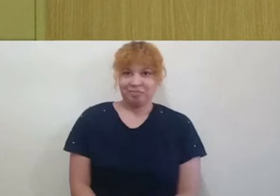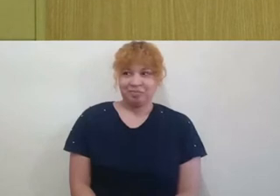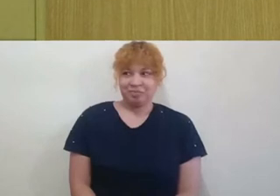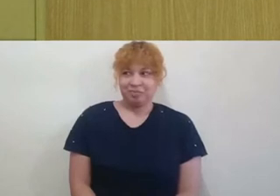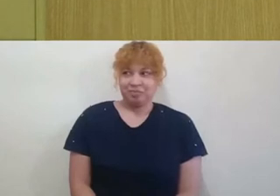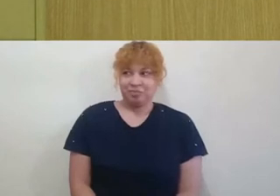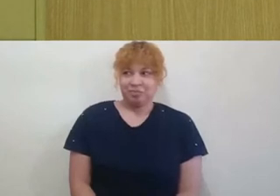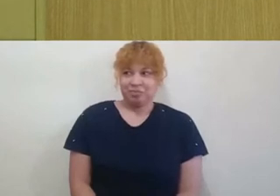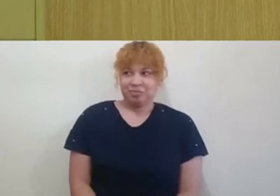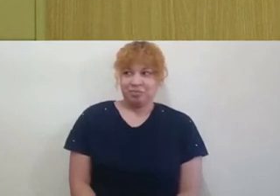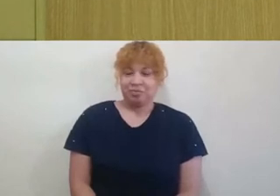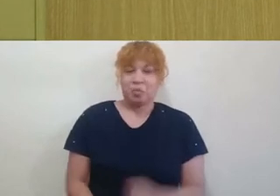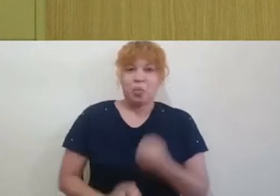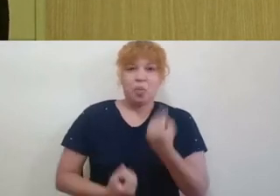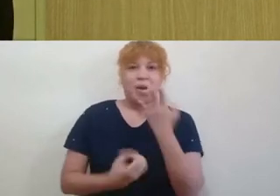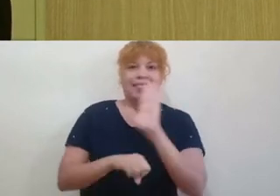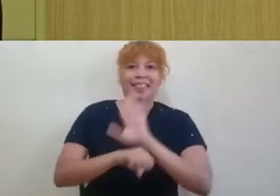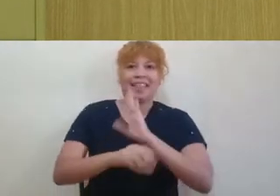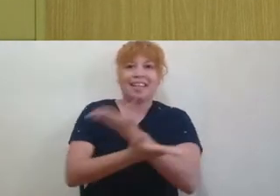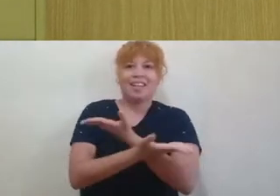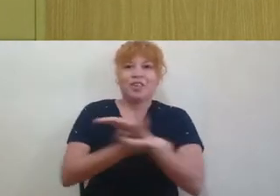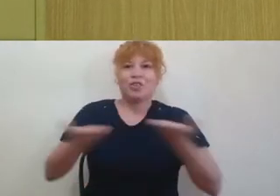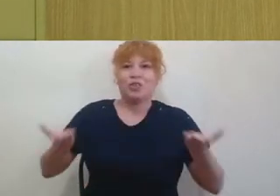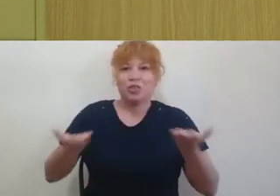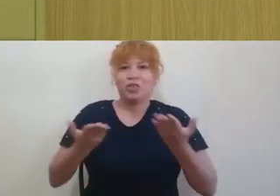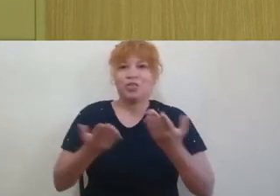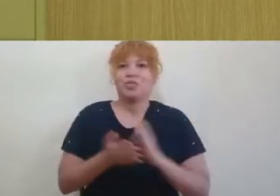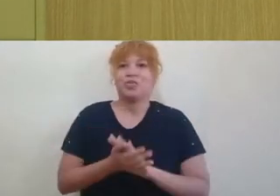momento que terminam essa etapa,